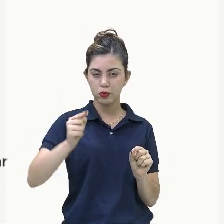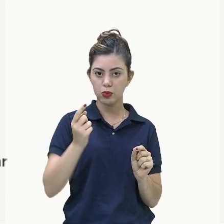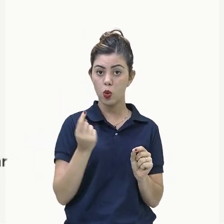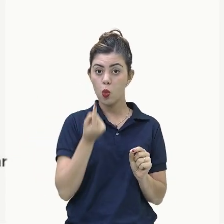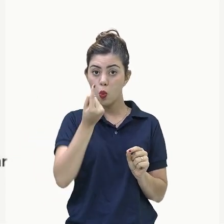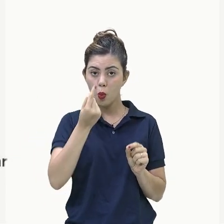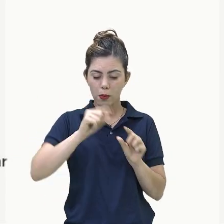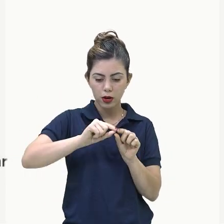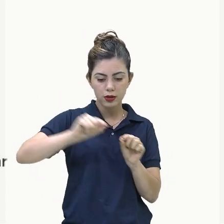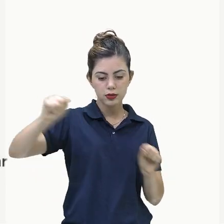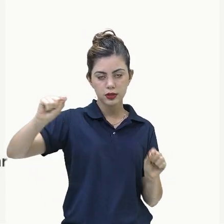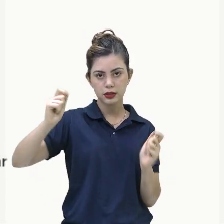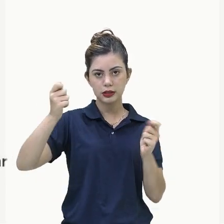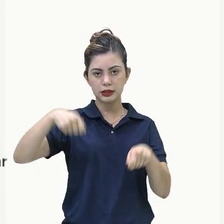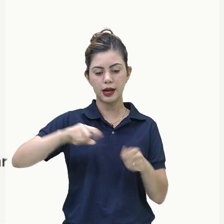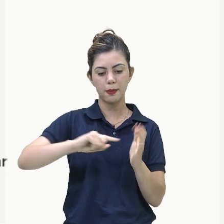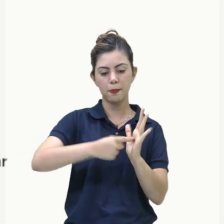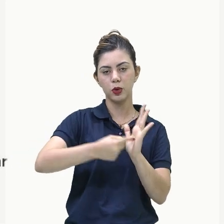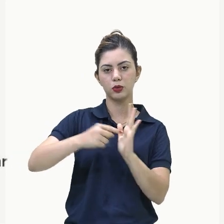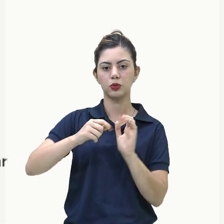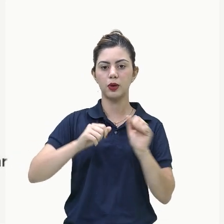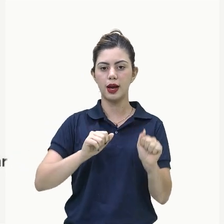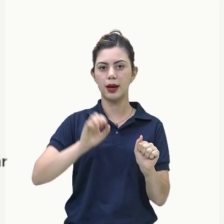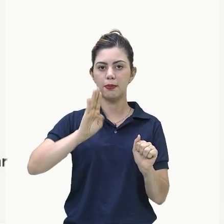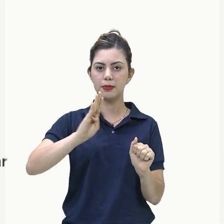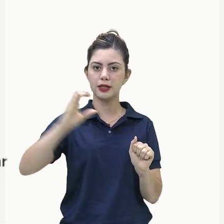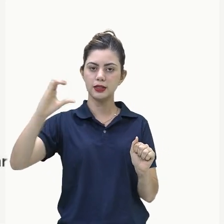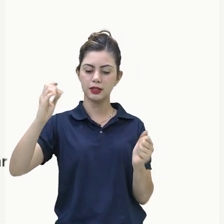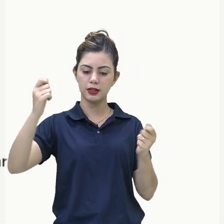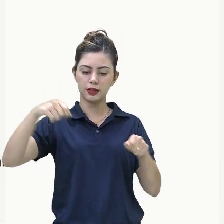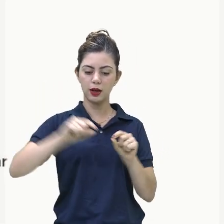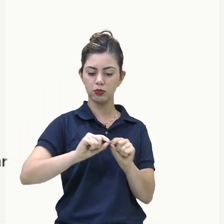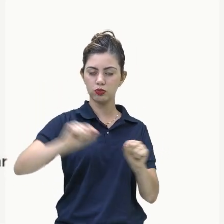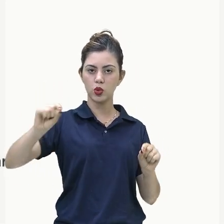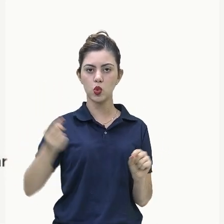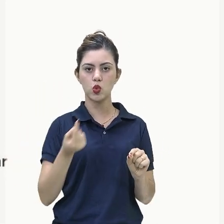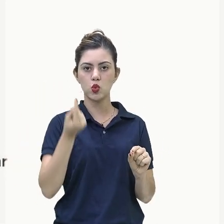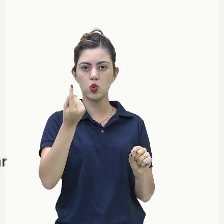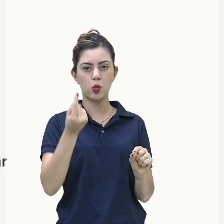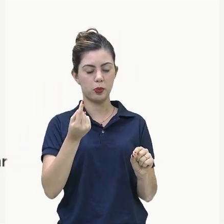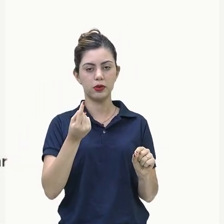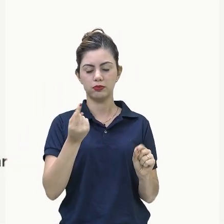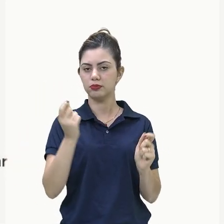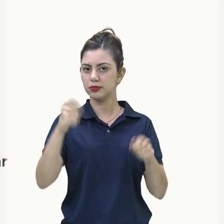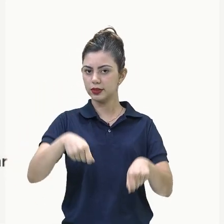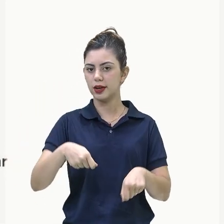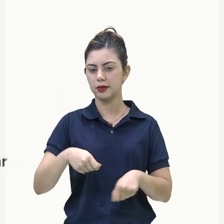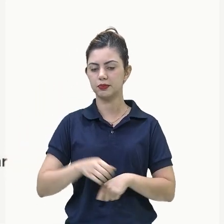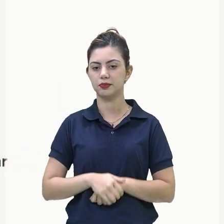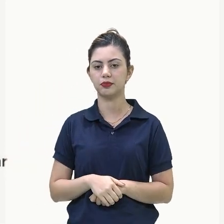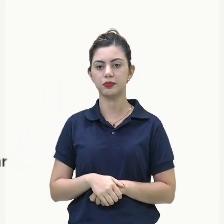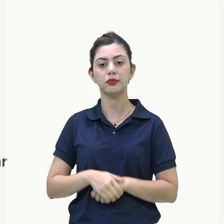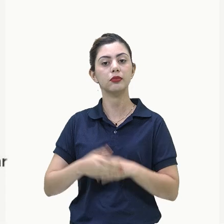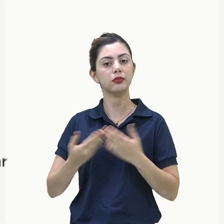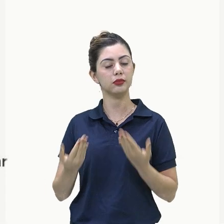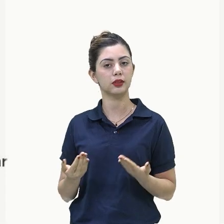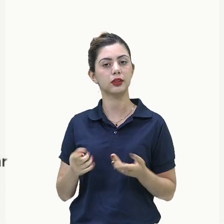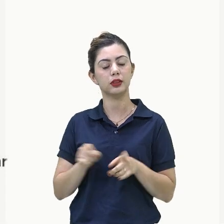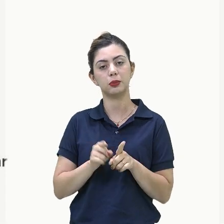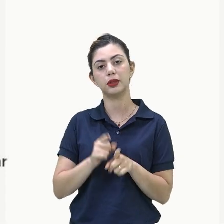única reta para contemplar os 3 pontos. Tá? Nessa situação, então, eles estarão alinhados. A gente tem uma palavrinha